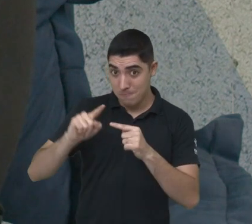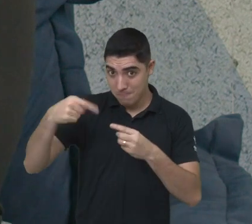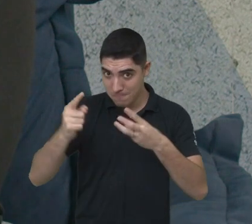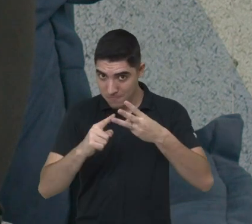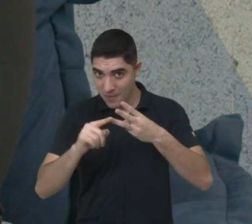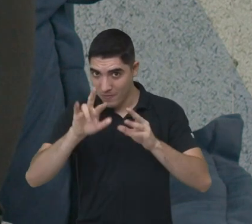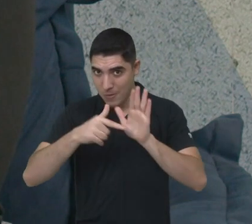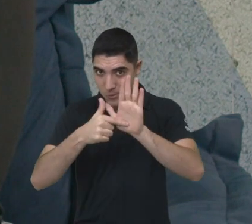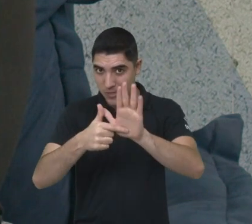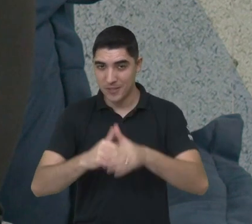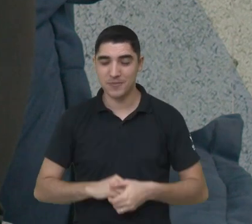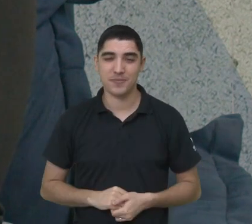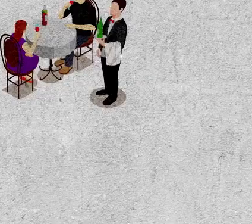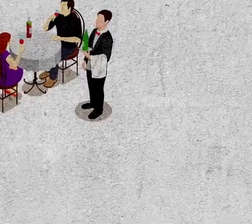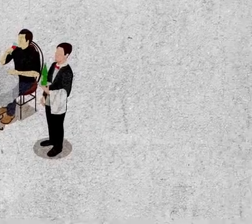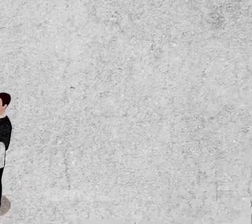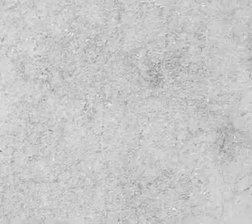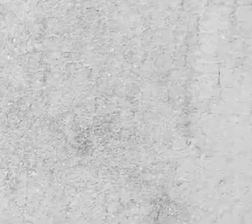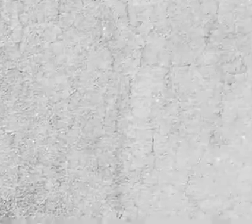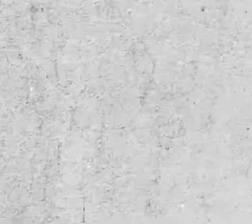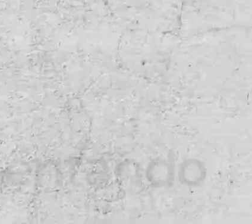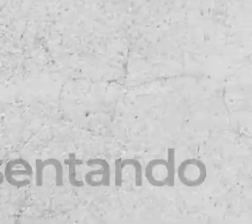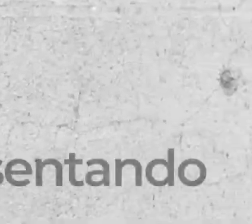no próximo bloco. Fica aí.